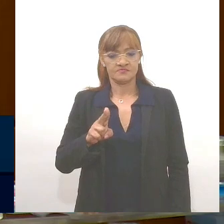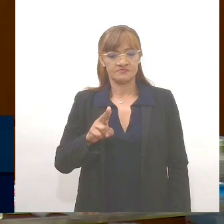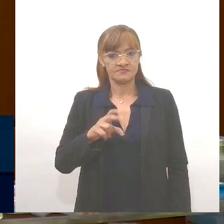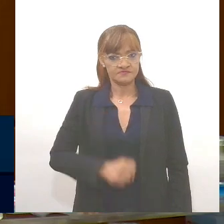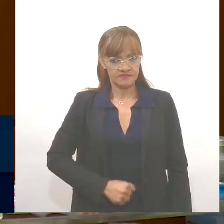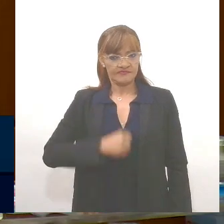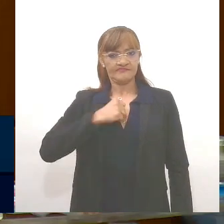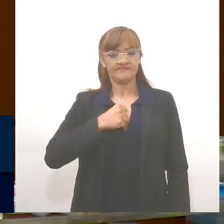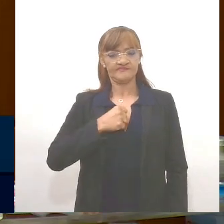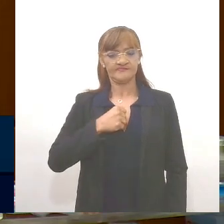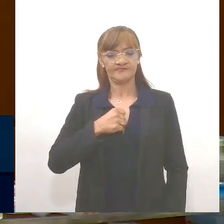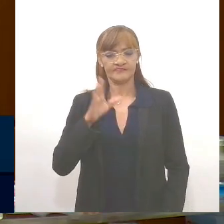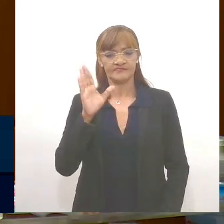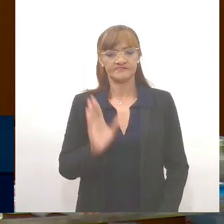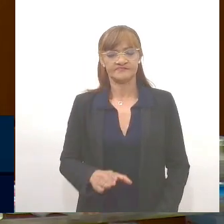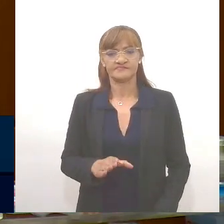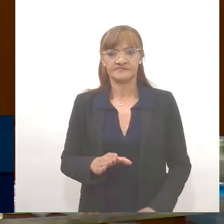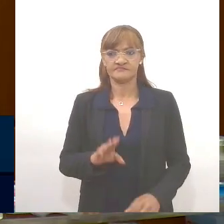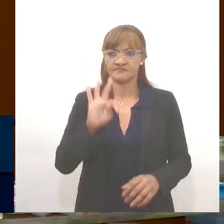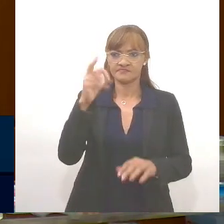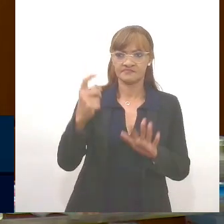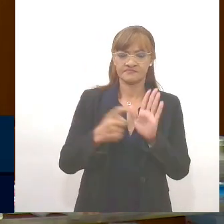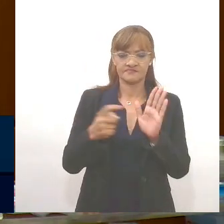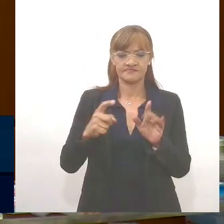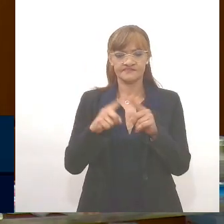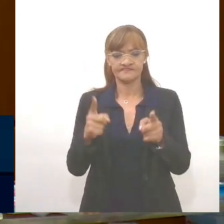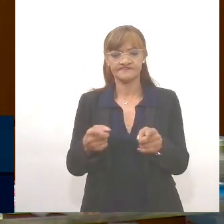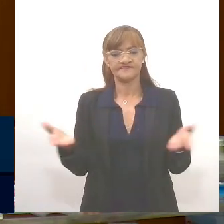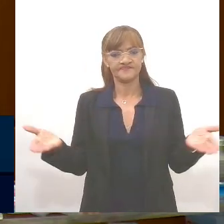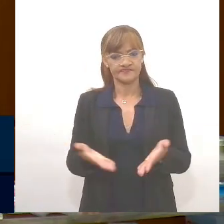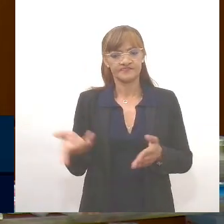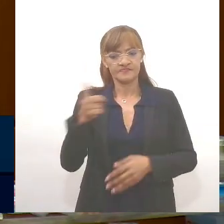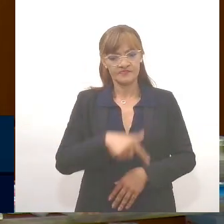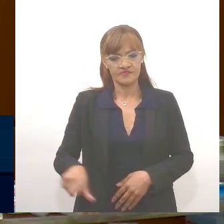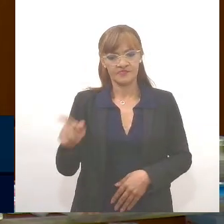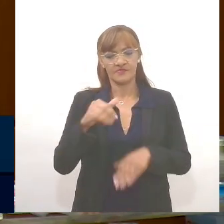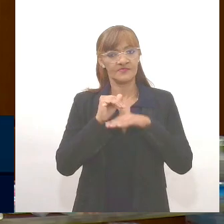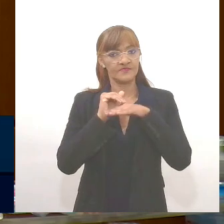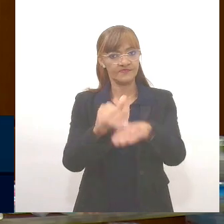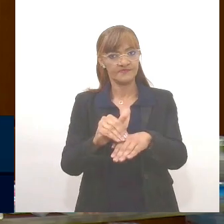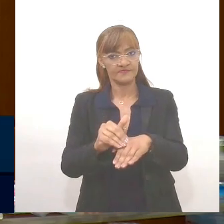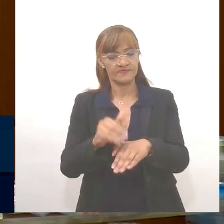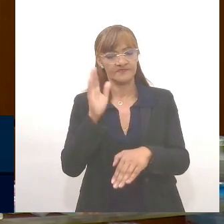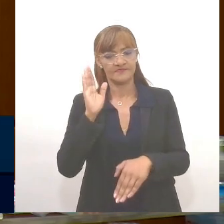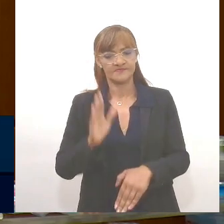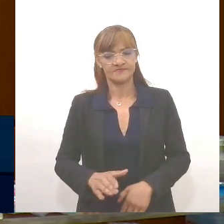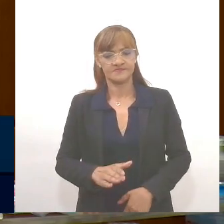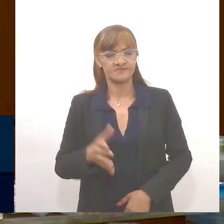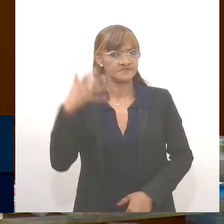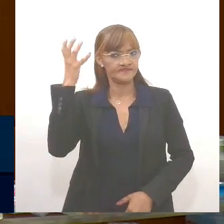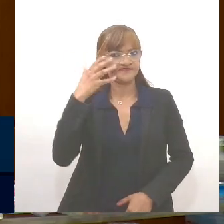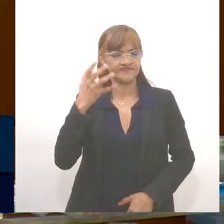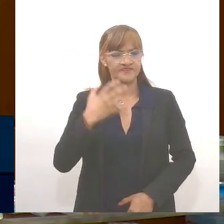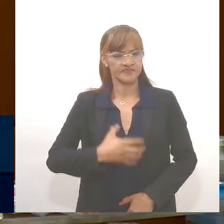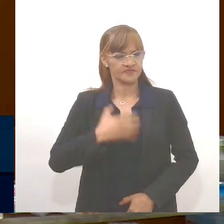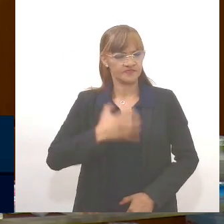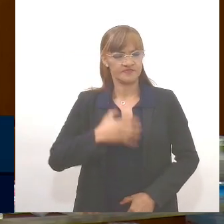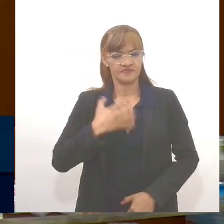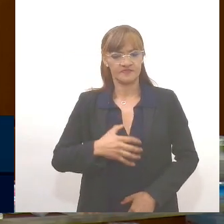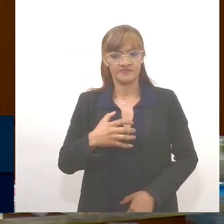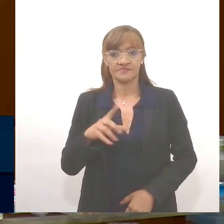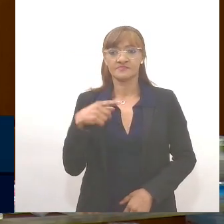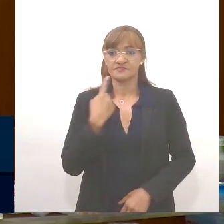mas quero dizer novamente ontem eu fiz meu discurso indignada que a nossa Assessoria Jurídica está